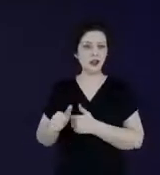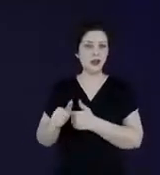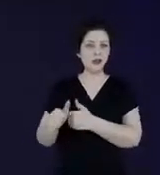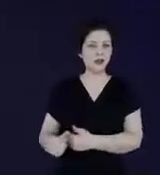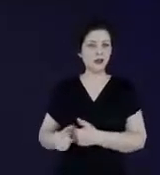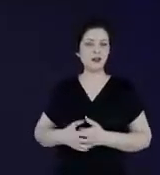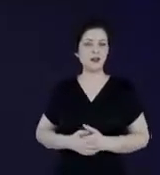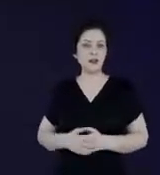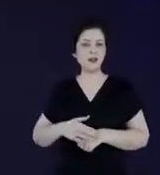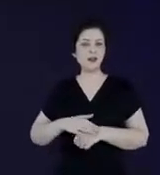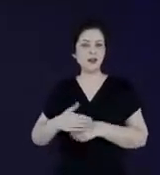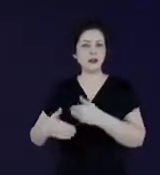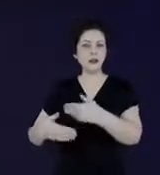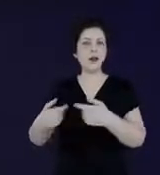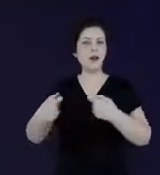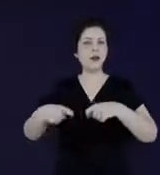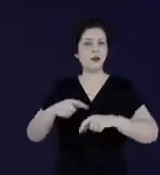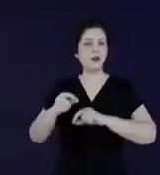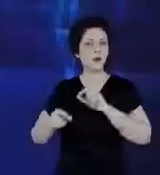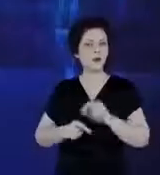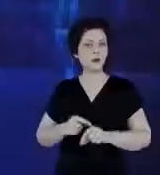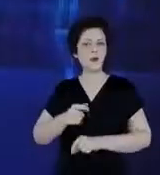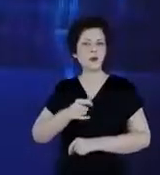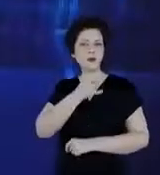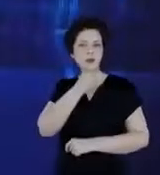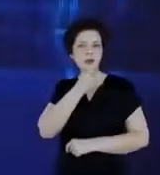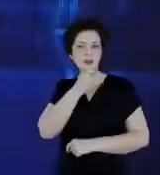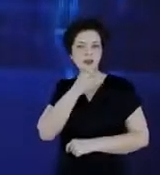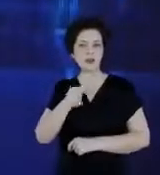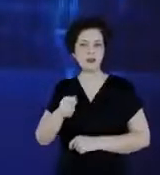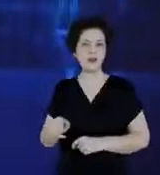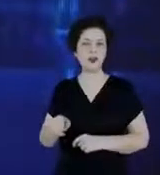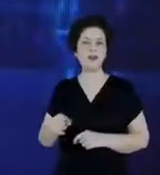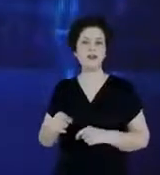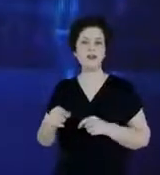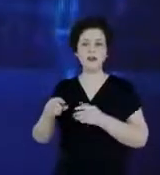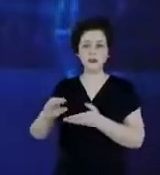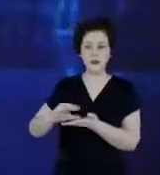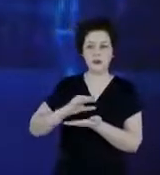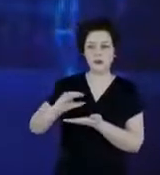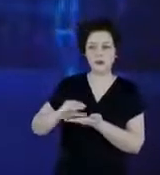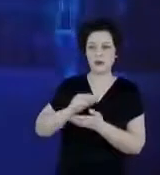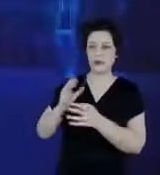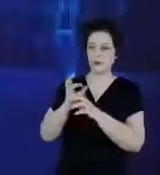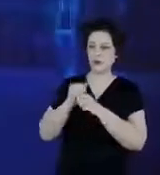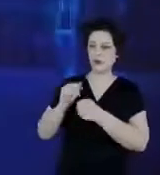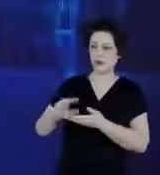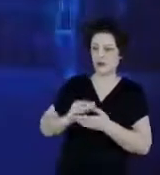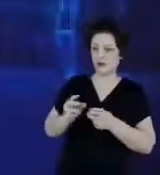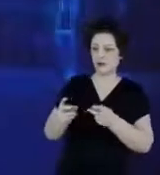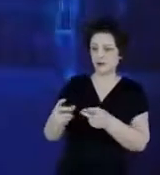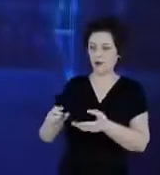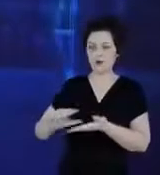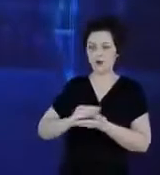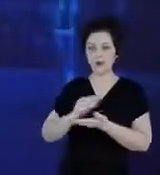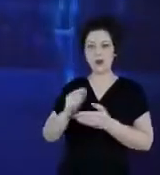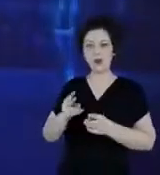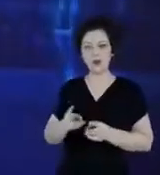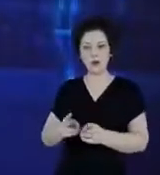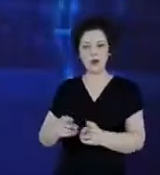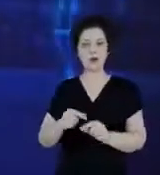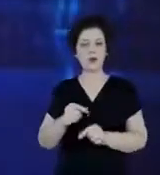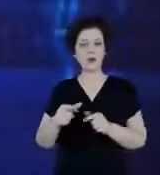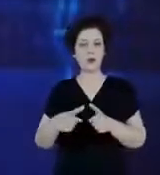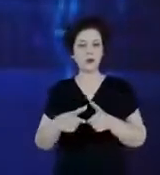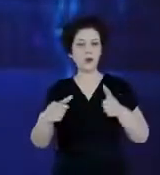tempo, da necessidade de que, por exemplo, as receitas oriundas desse projeto possam permanecer numa